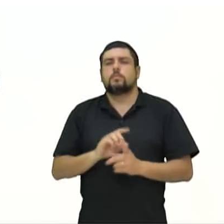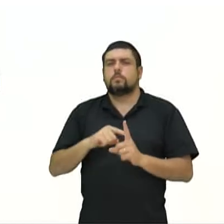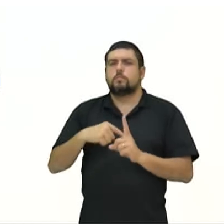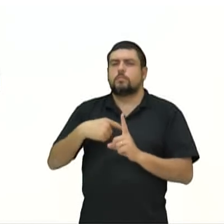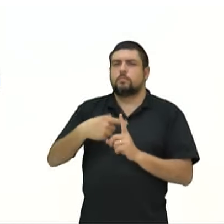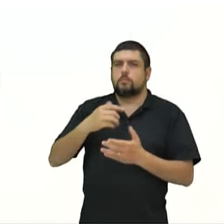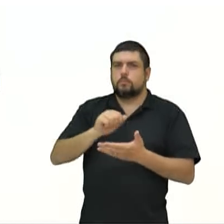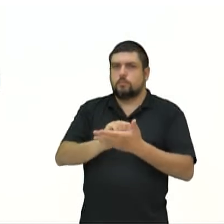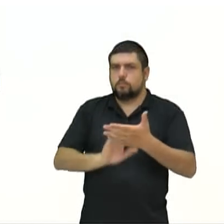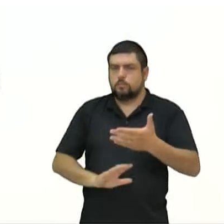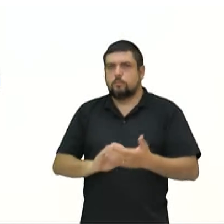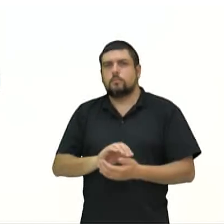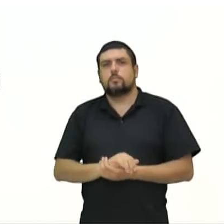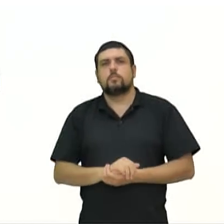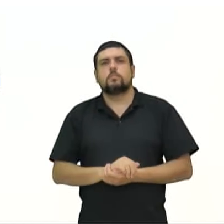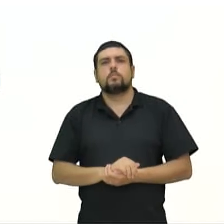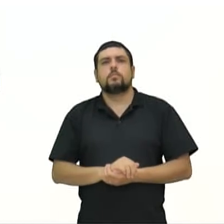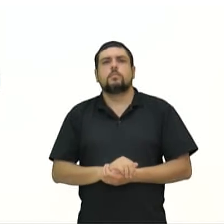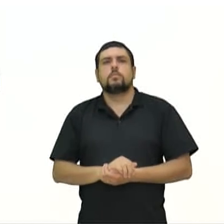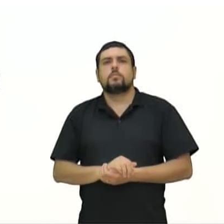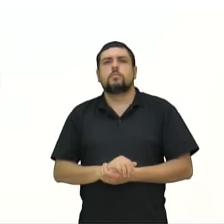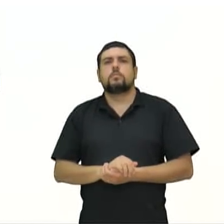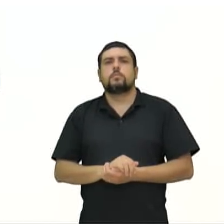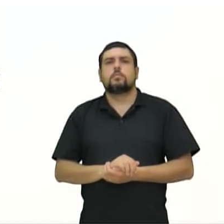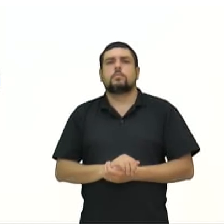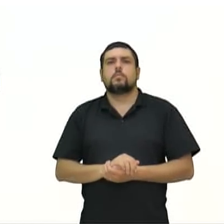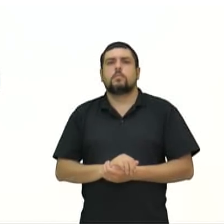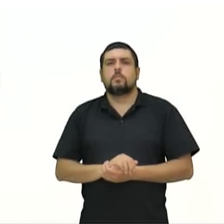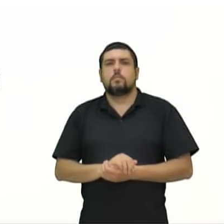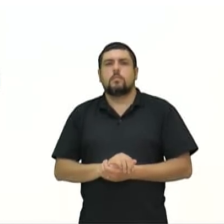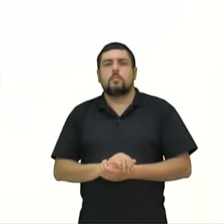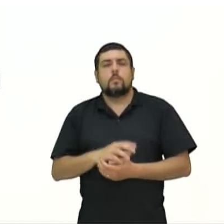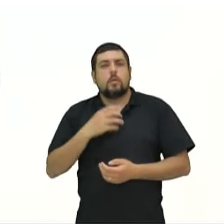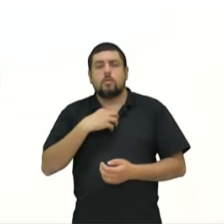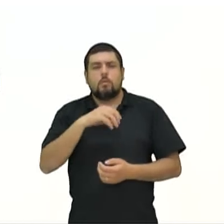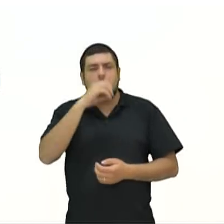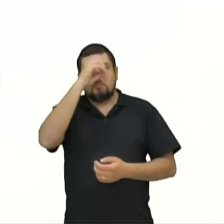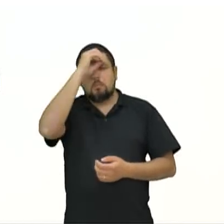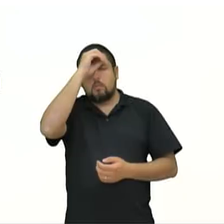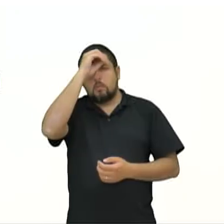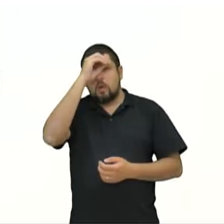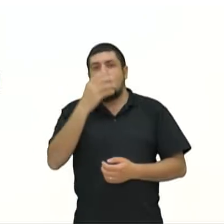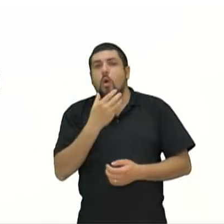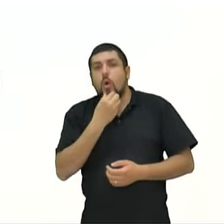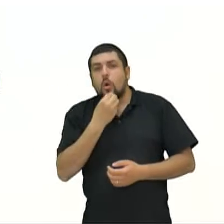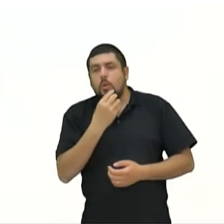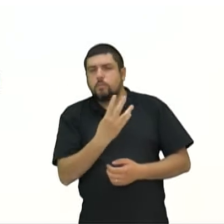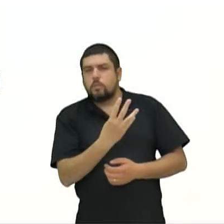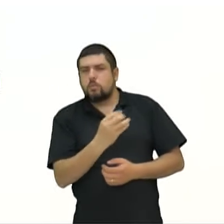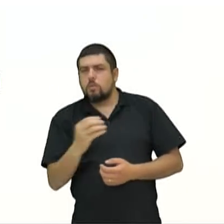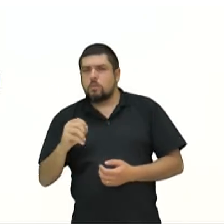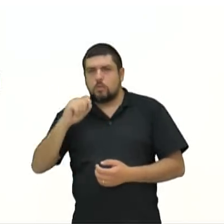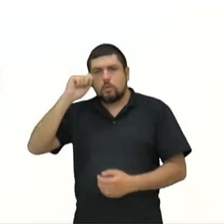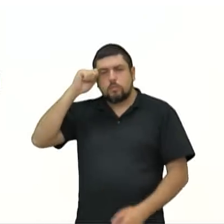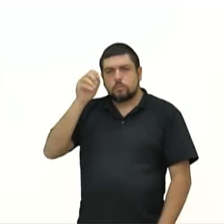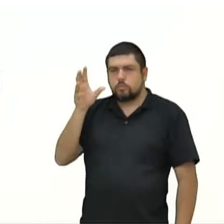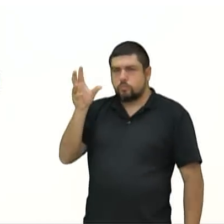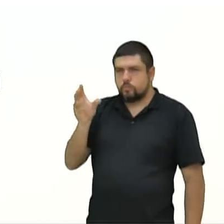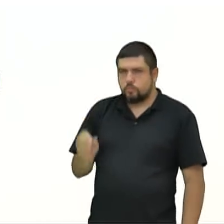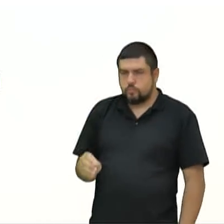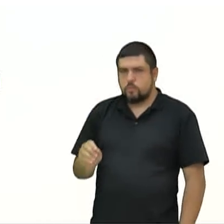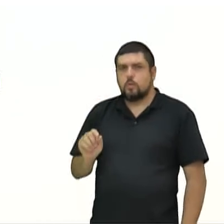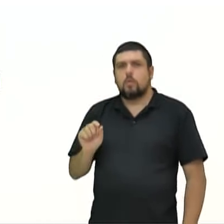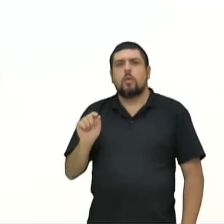exercício. Sem que tivessem conhecimento do que estava acontecendo, cerca de 400 homens afro-americanos passaram